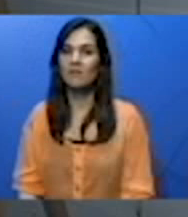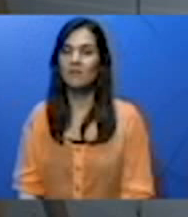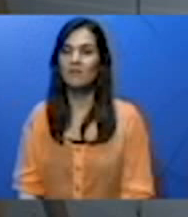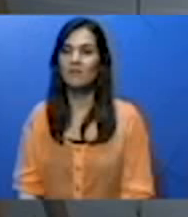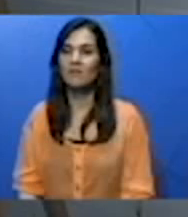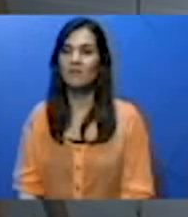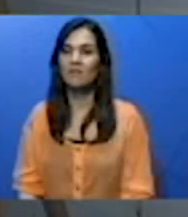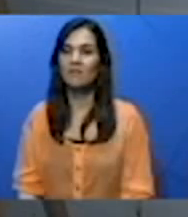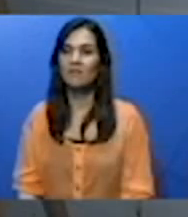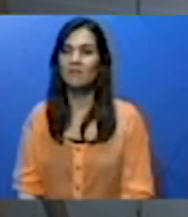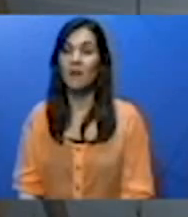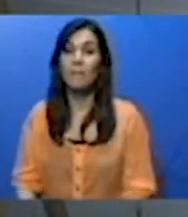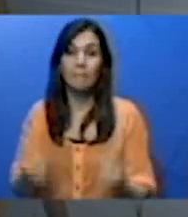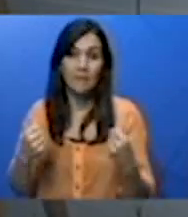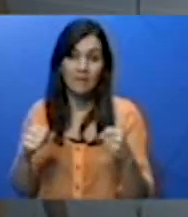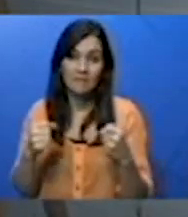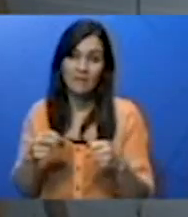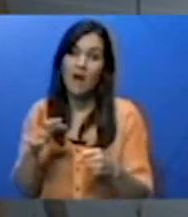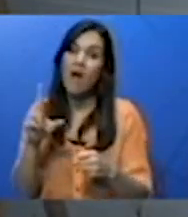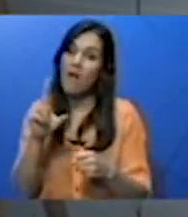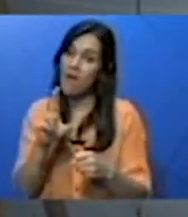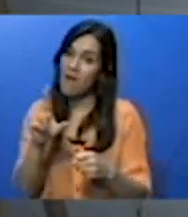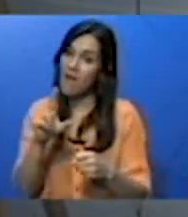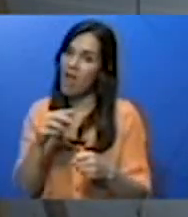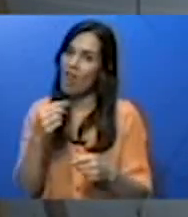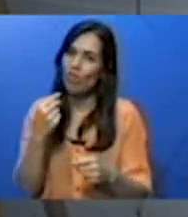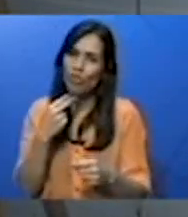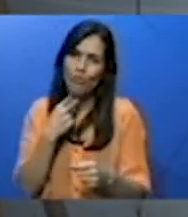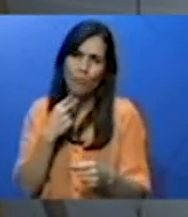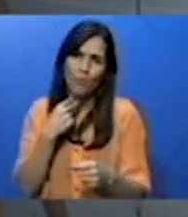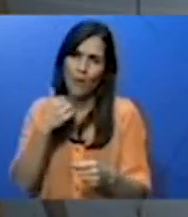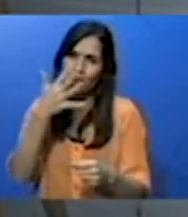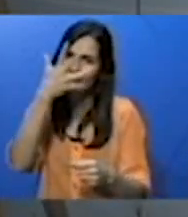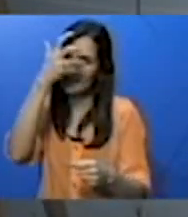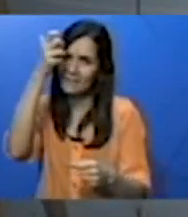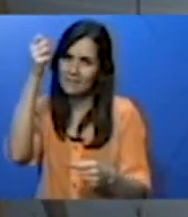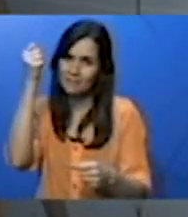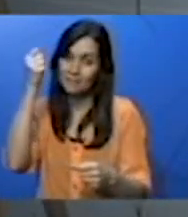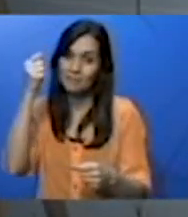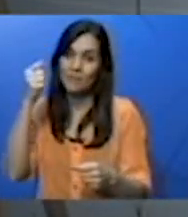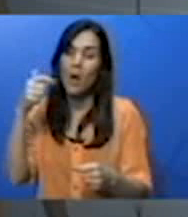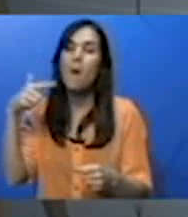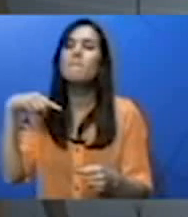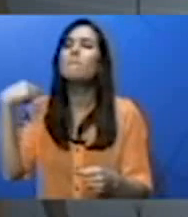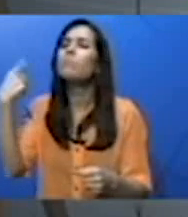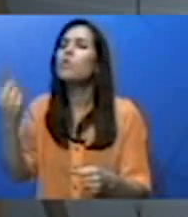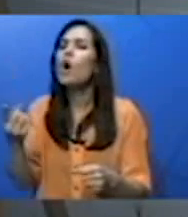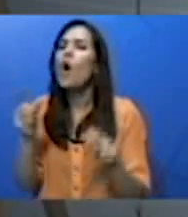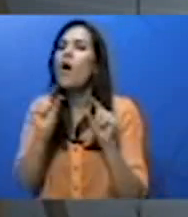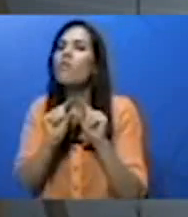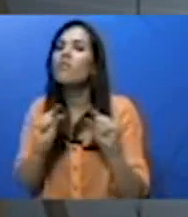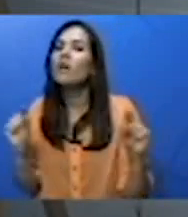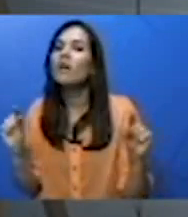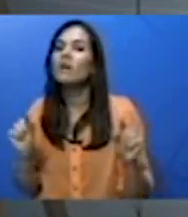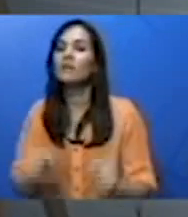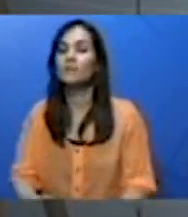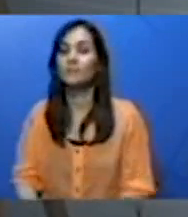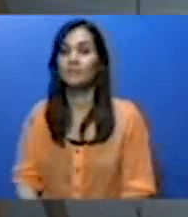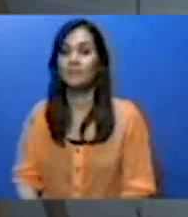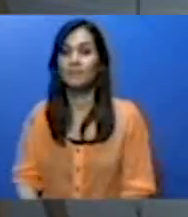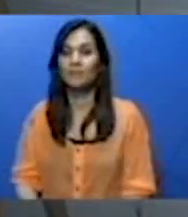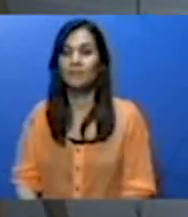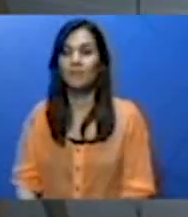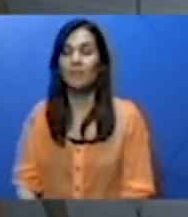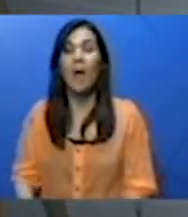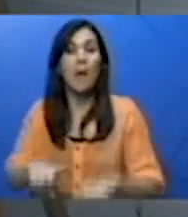R intrometido aqui. Ah, tem que pôr o R depois do muito B. Muito bem. Verdade. Isso. Próximo verso, Clarinha. Mas também